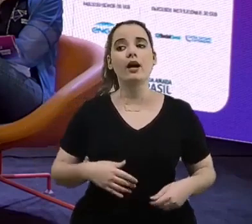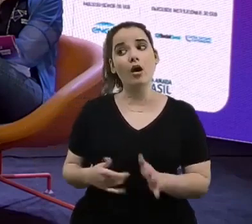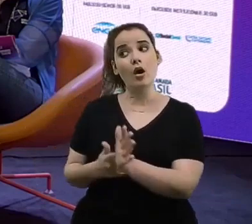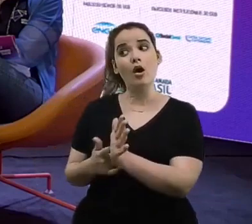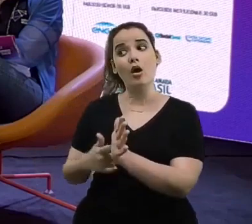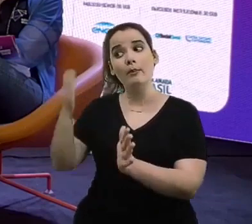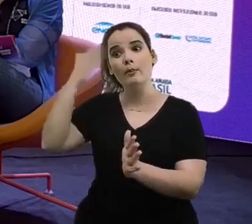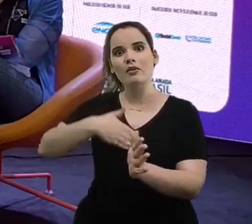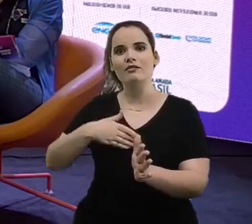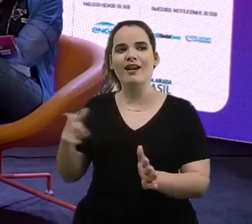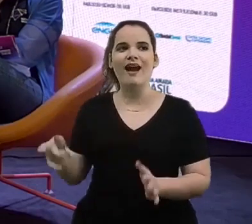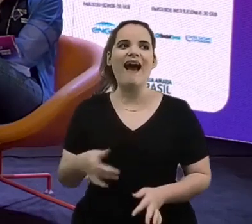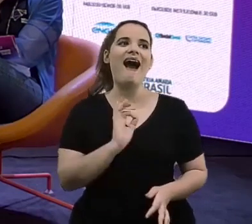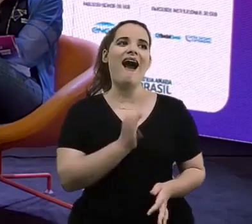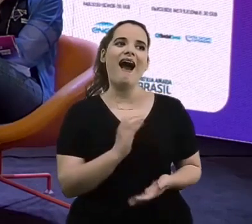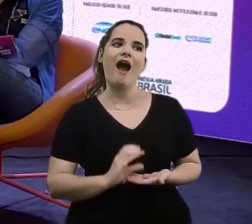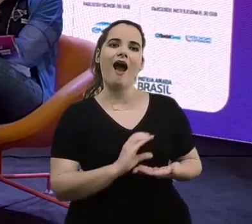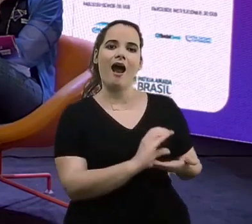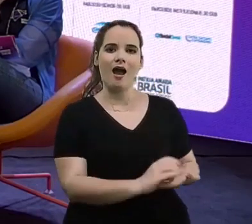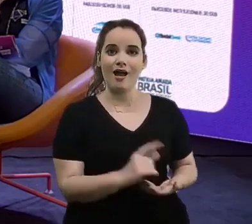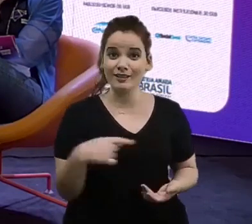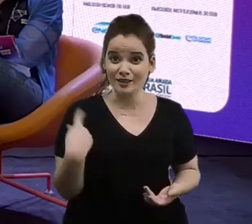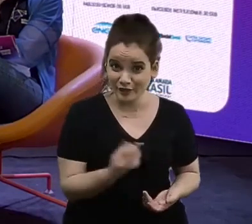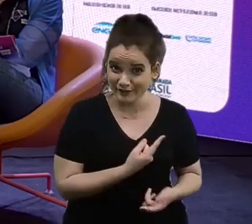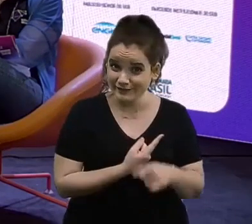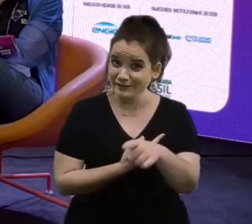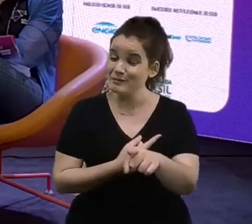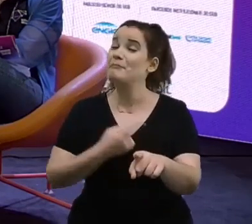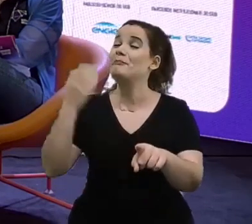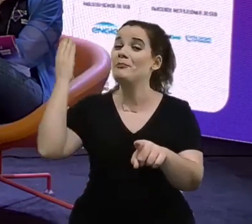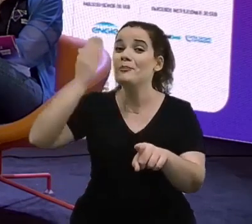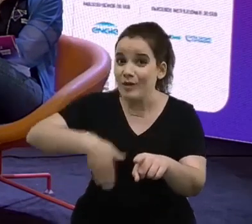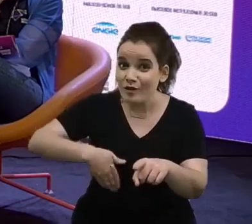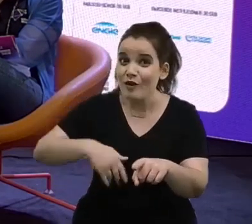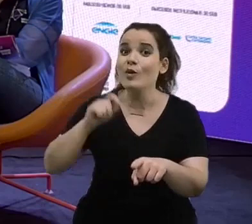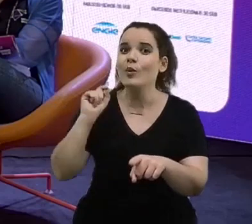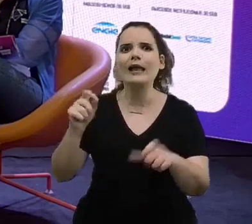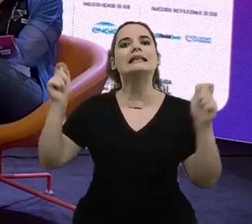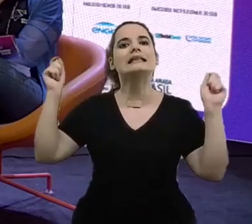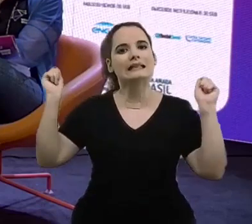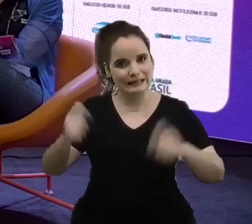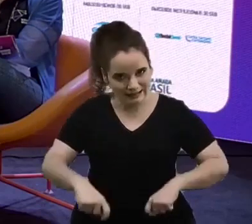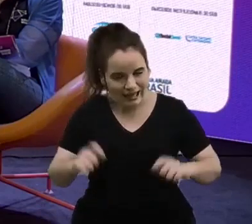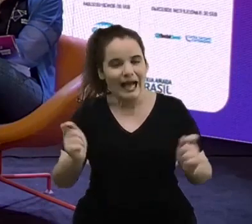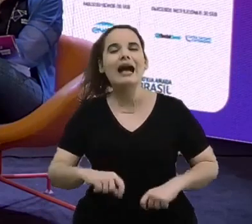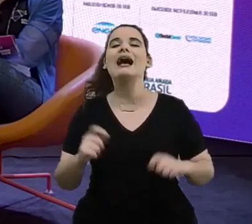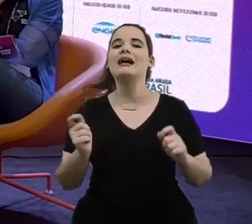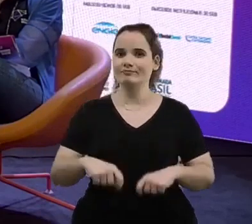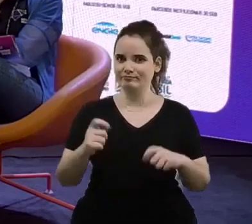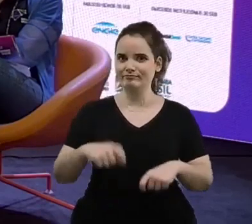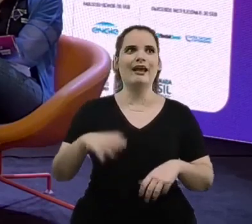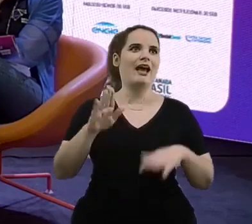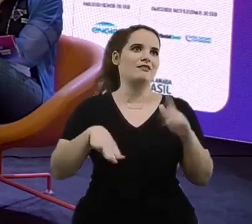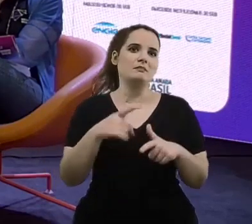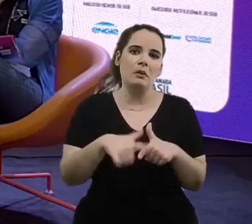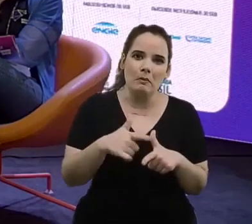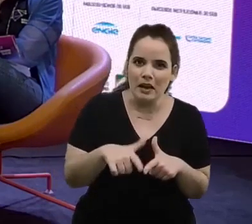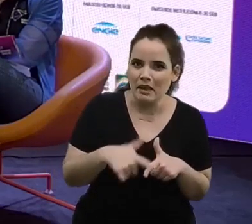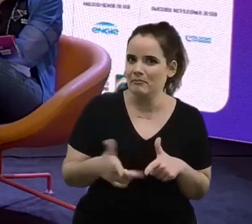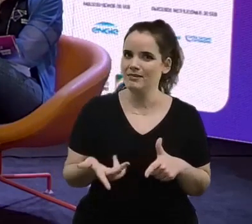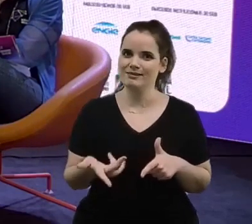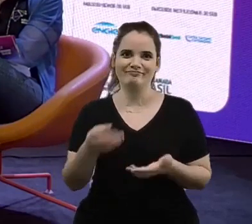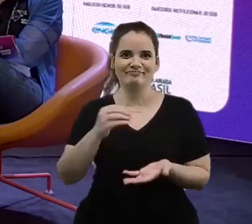70% da nossa força de trabalho foi mobilizada para a resposta da pandemia, né, o que envolve aí cerca de 300